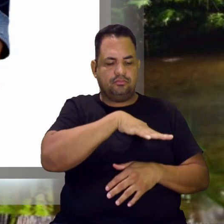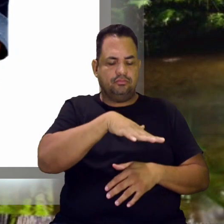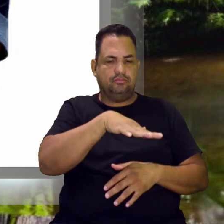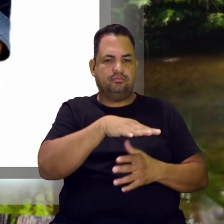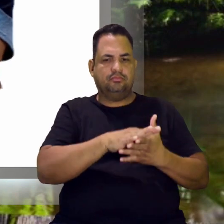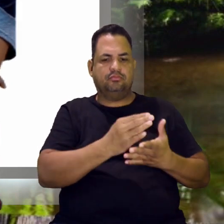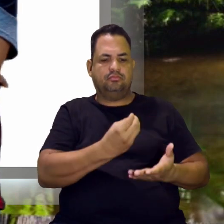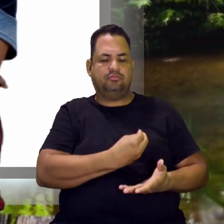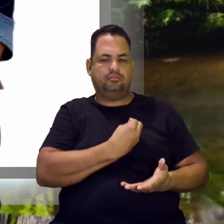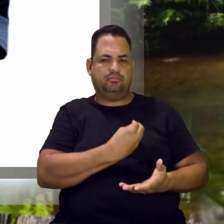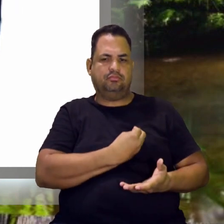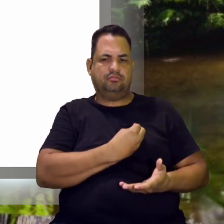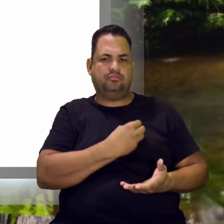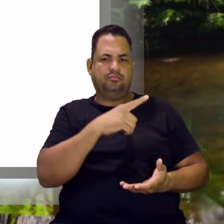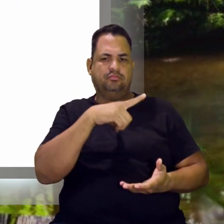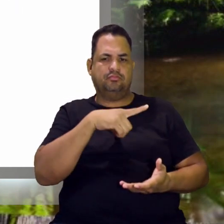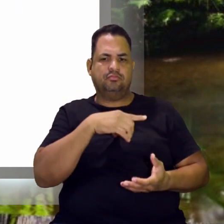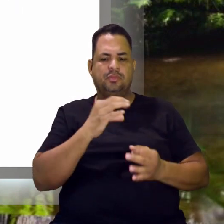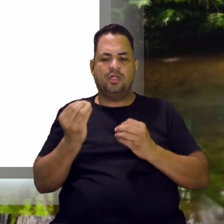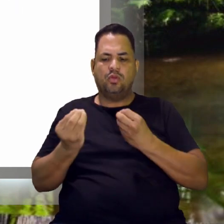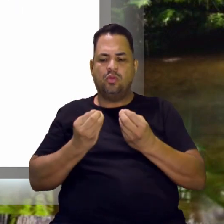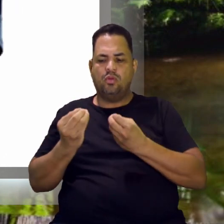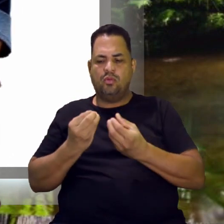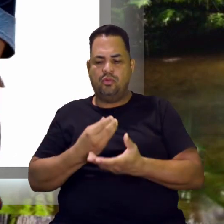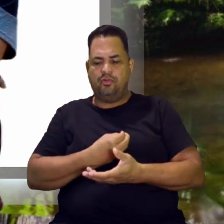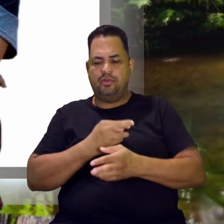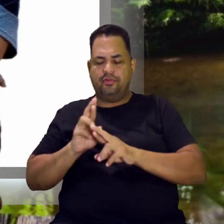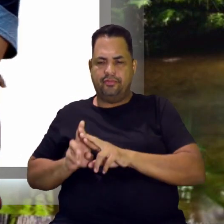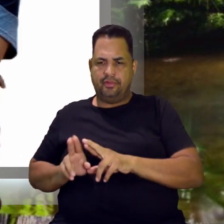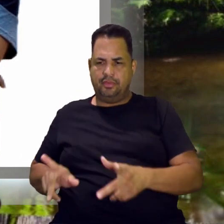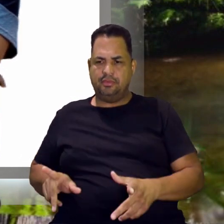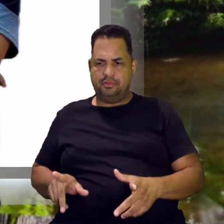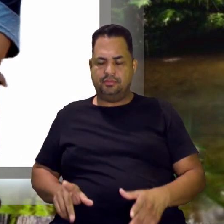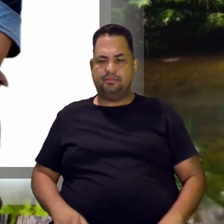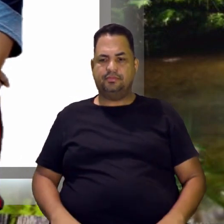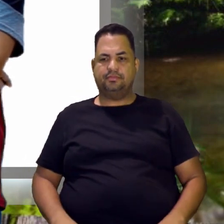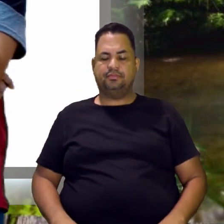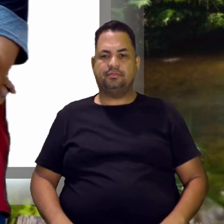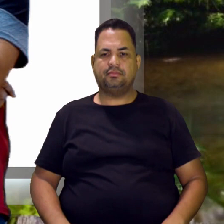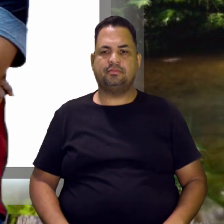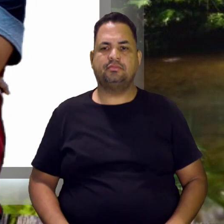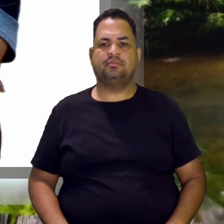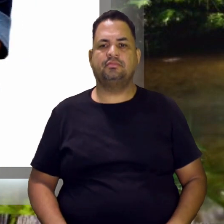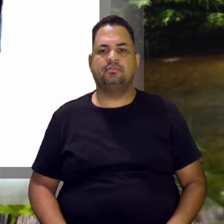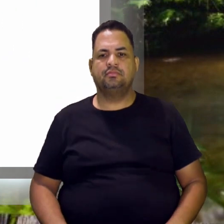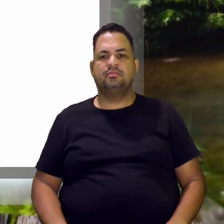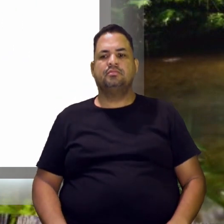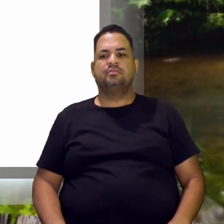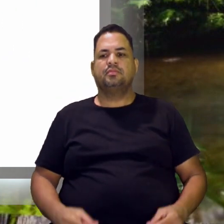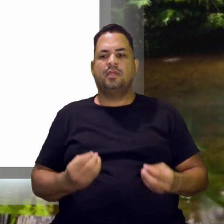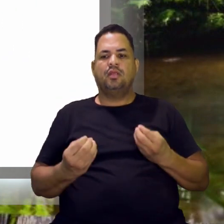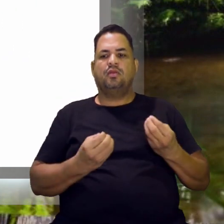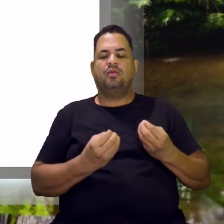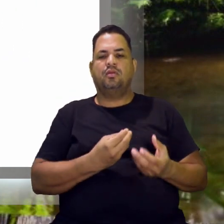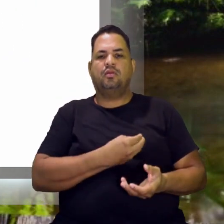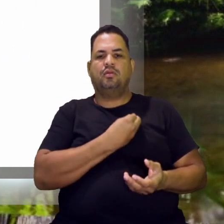cada espécie tem uma forma de vida diferente, né? E independente da forma de vida que ela